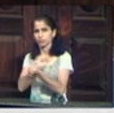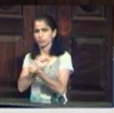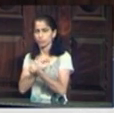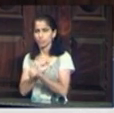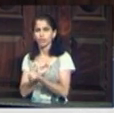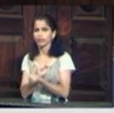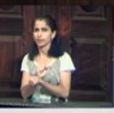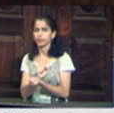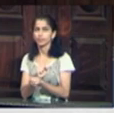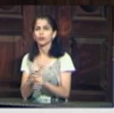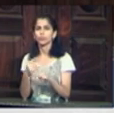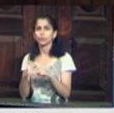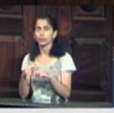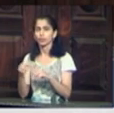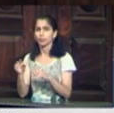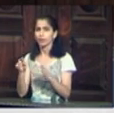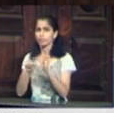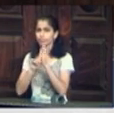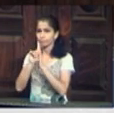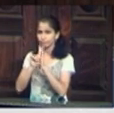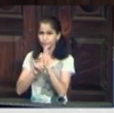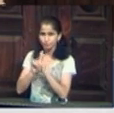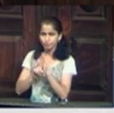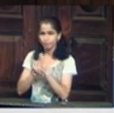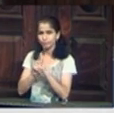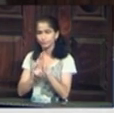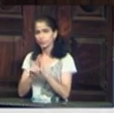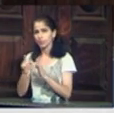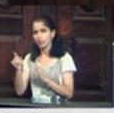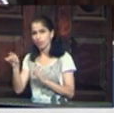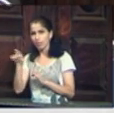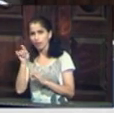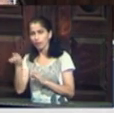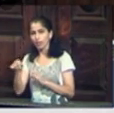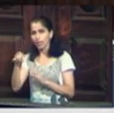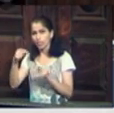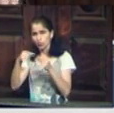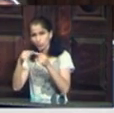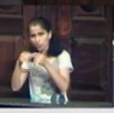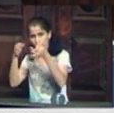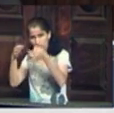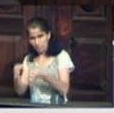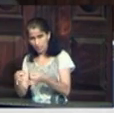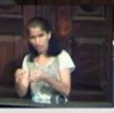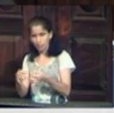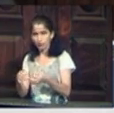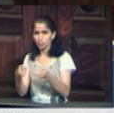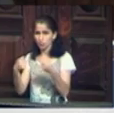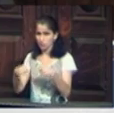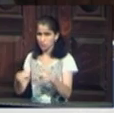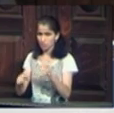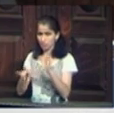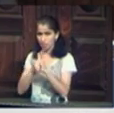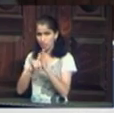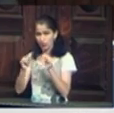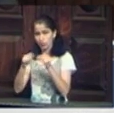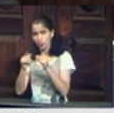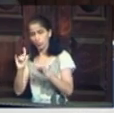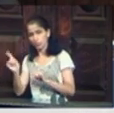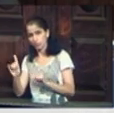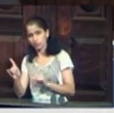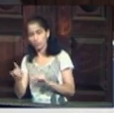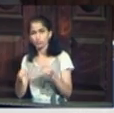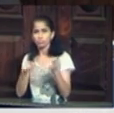chamamento de uma peneira para ver aquilo que atende e o que não atende a legislação. Aprovou-se